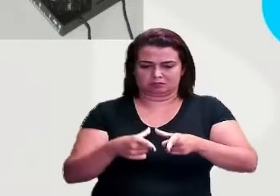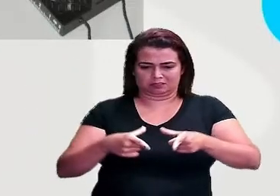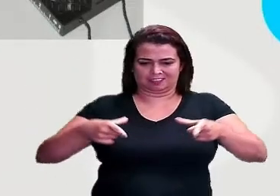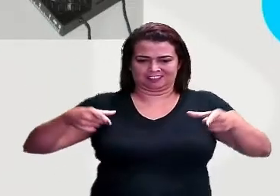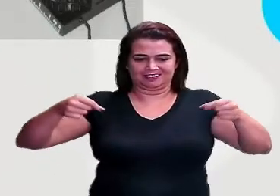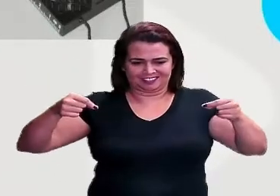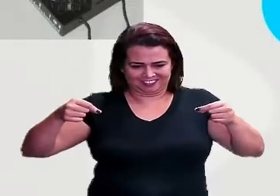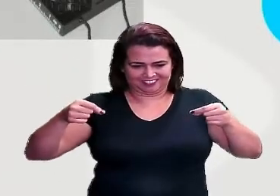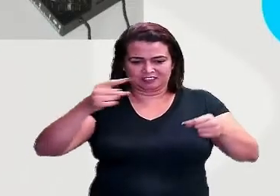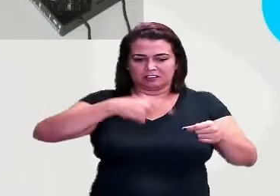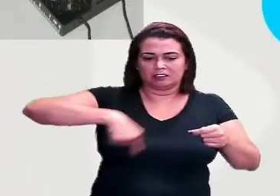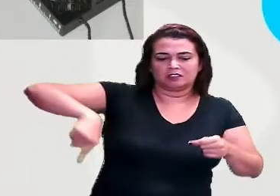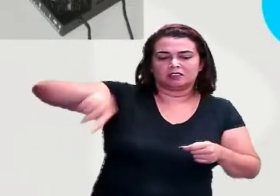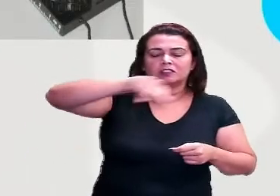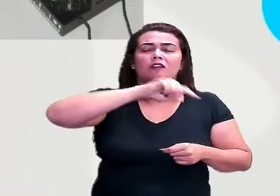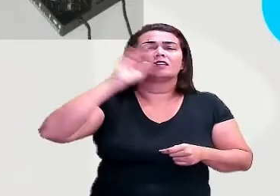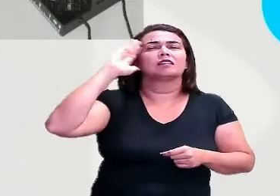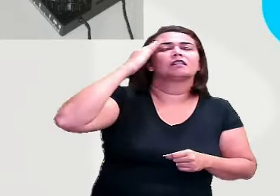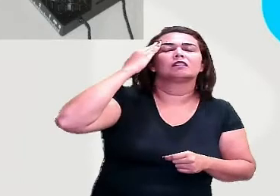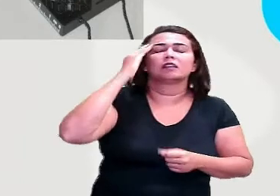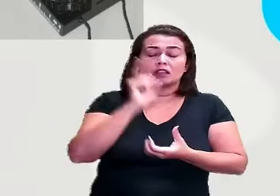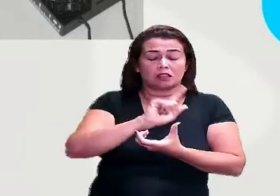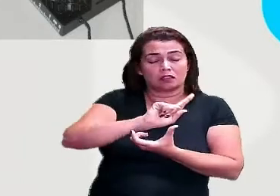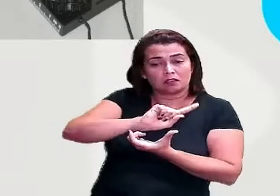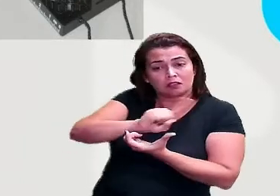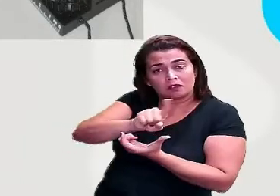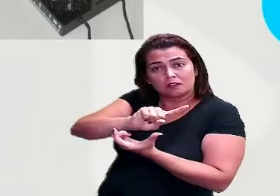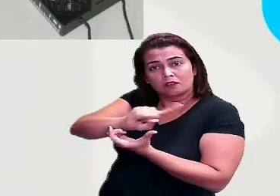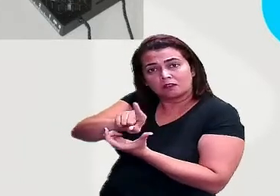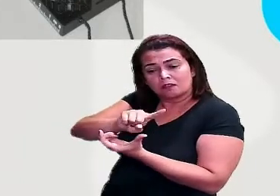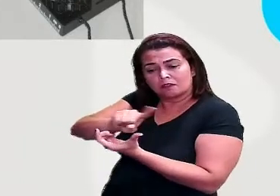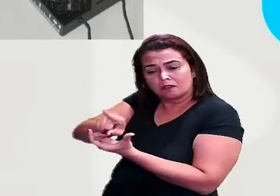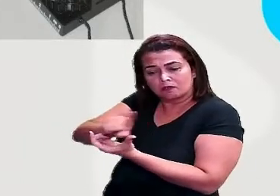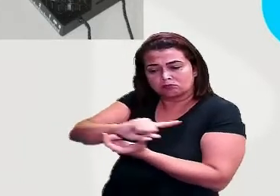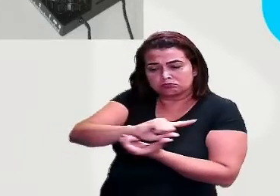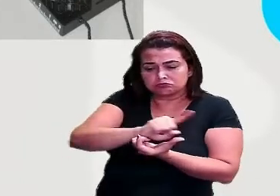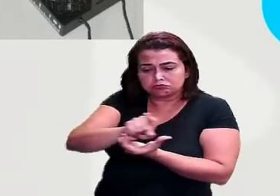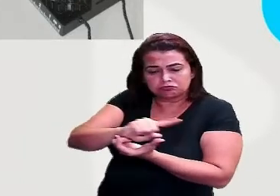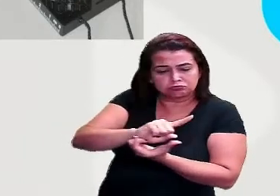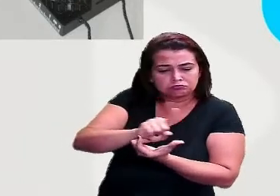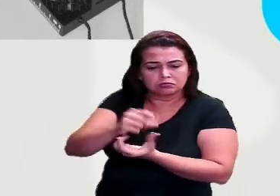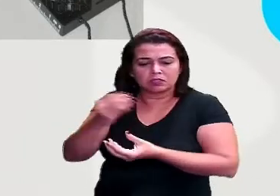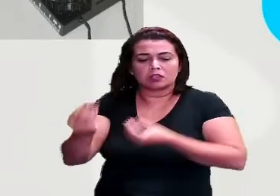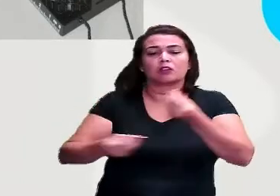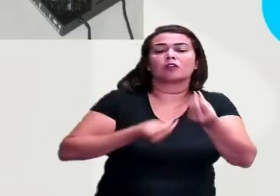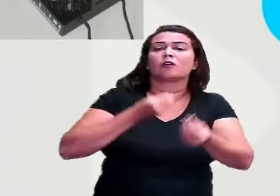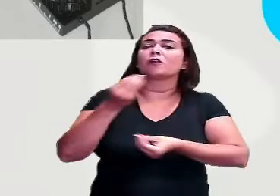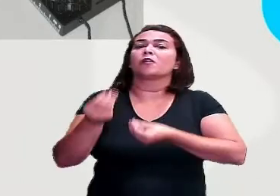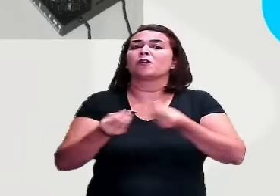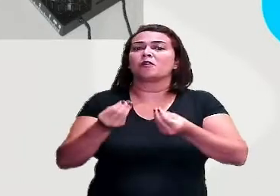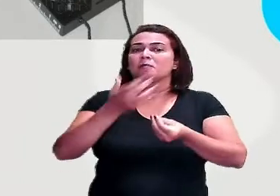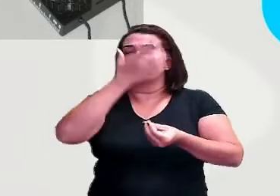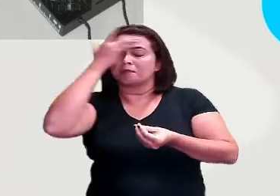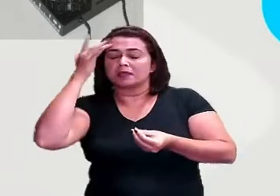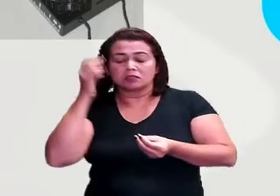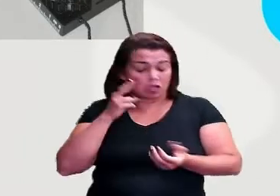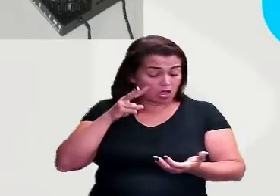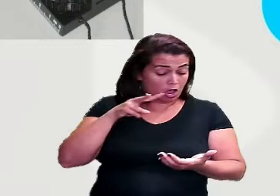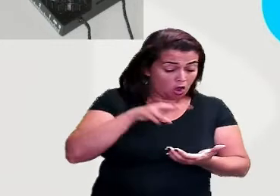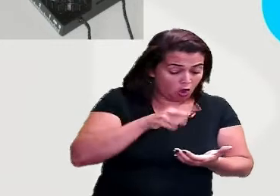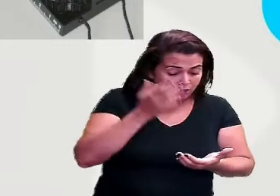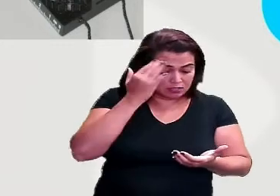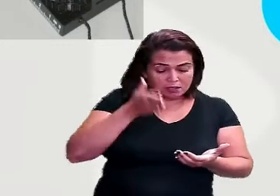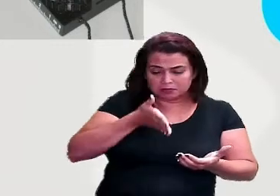gente vai ver como ela funciona na bússola, né, orientando, dando orientação, né, geográfica, né, o sentido